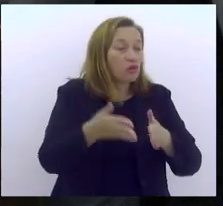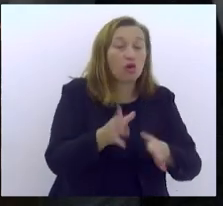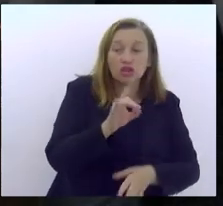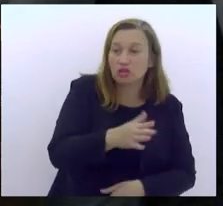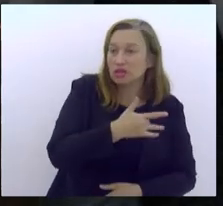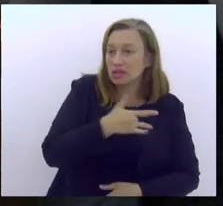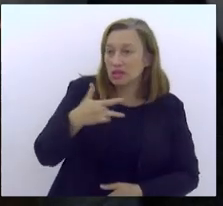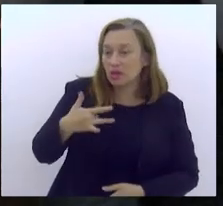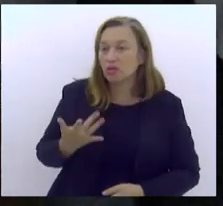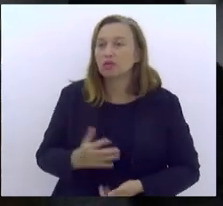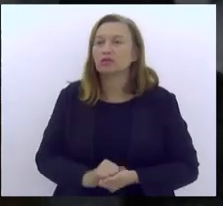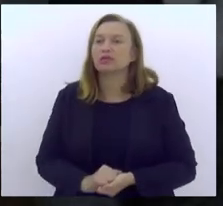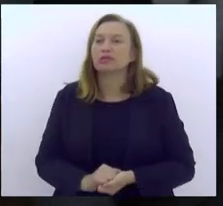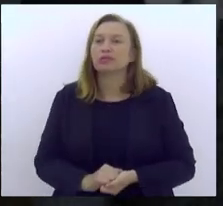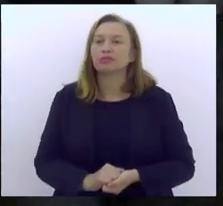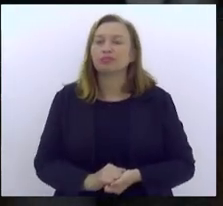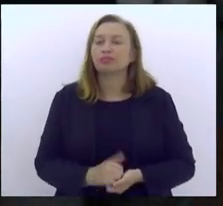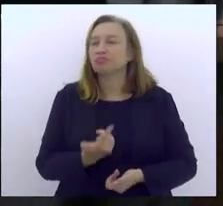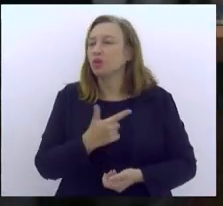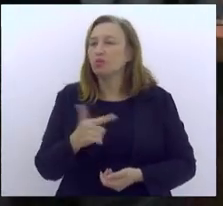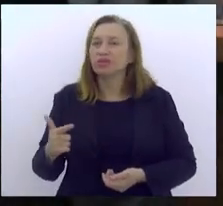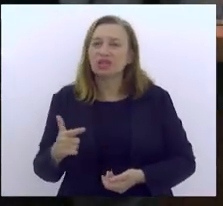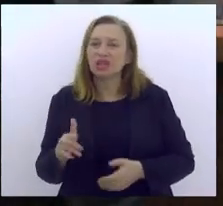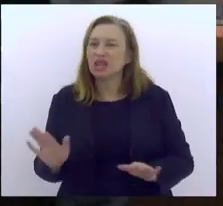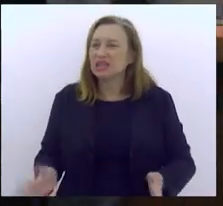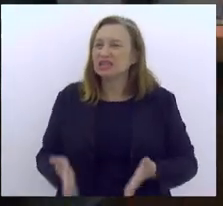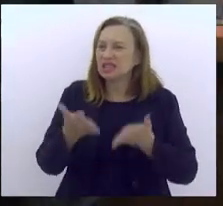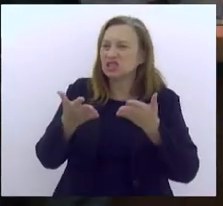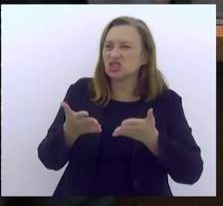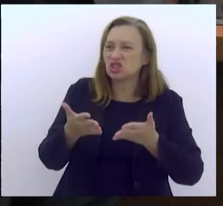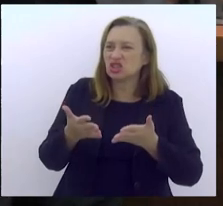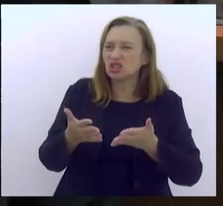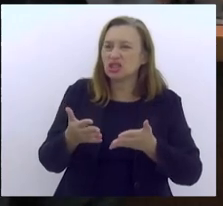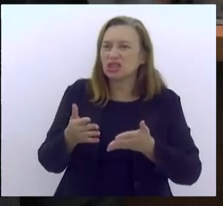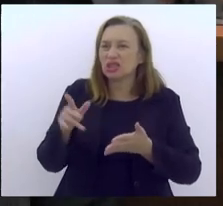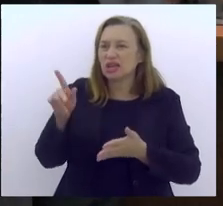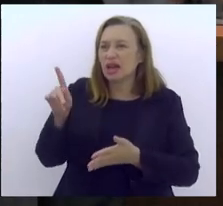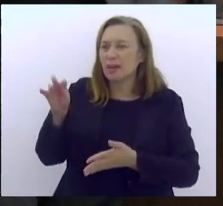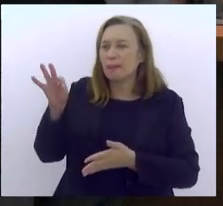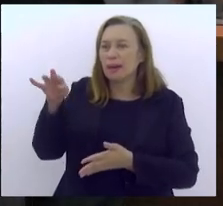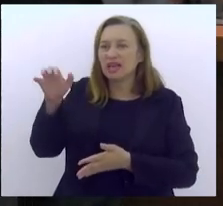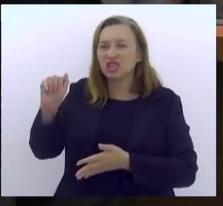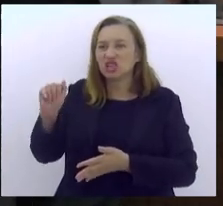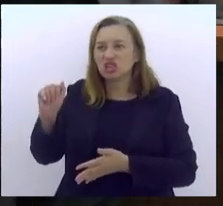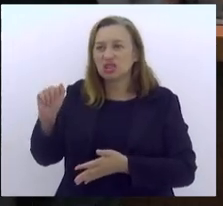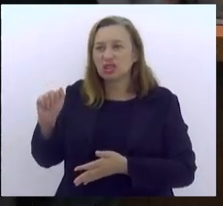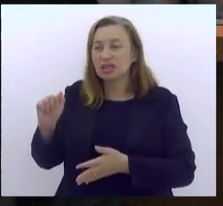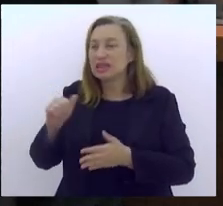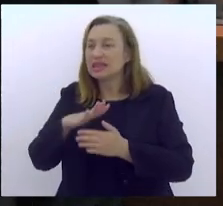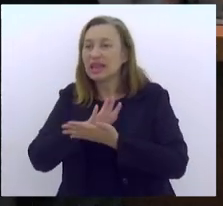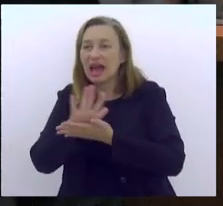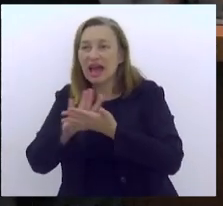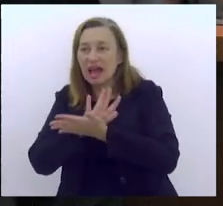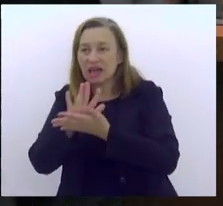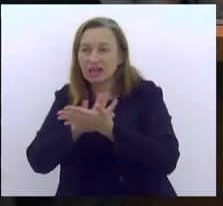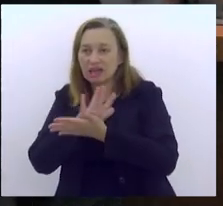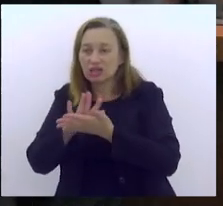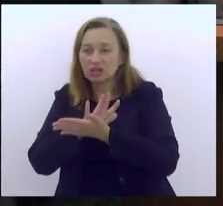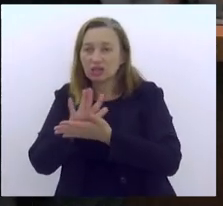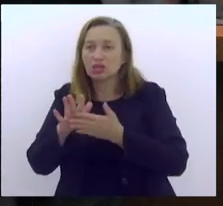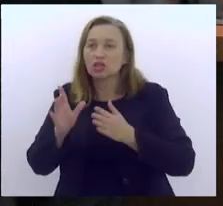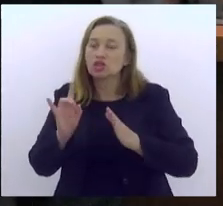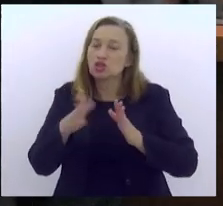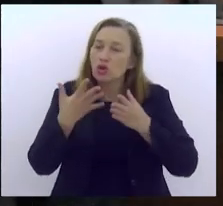tem a modalidade fumada, não tem incentivo ao plantio doméstico, absolutamente nada disso. Se restringe